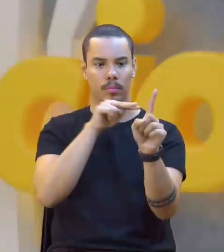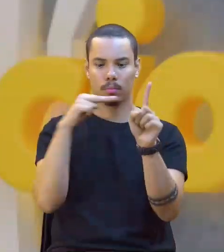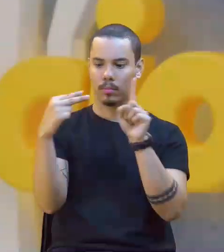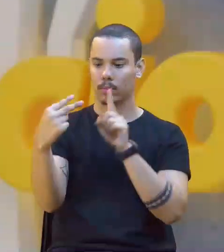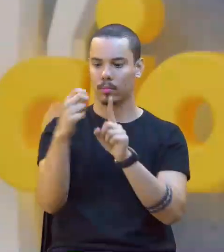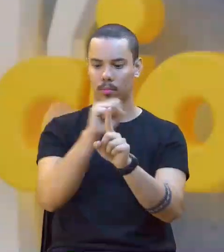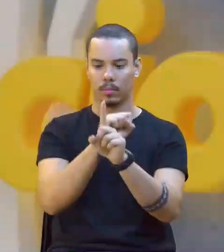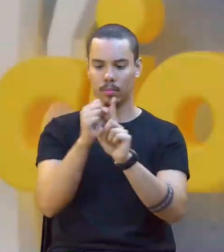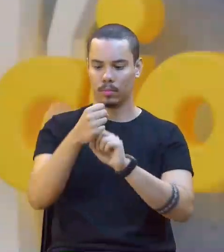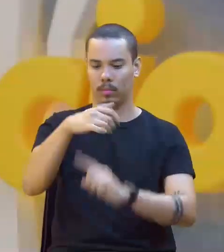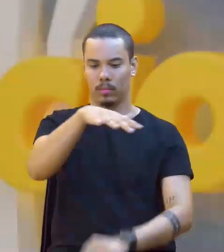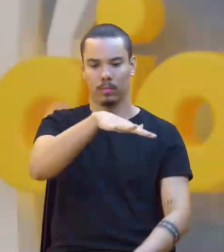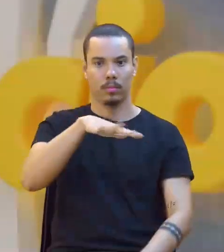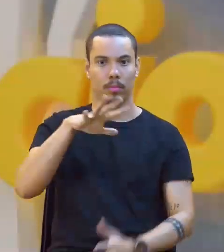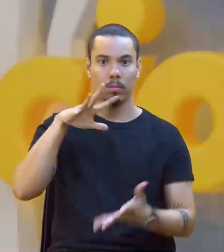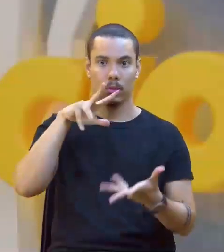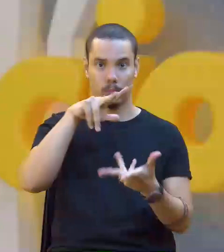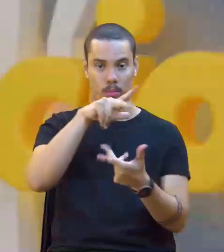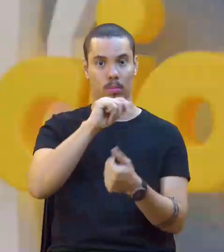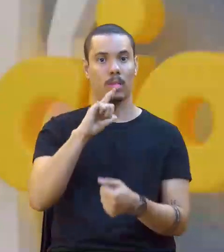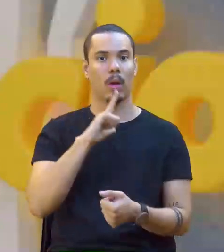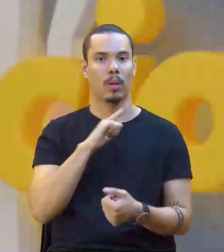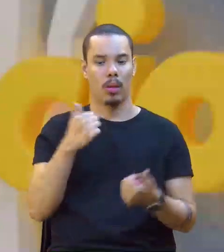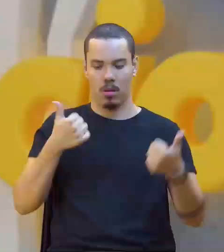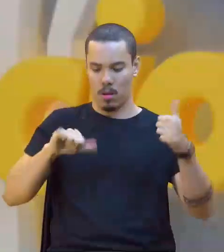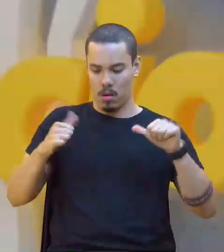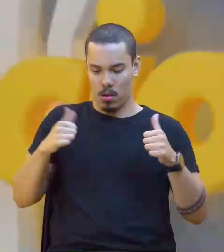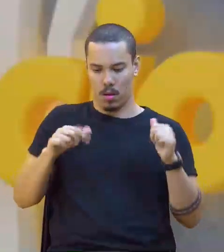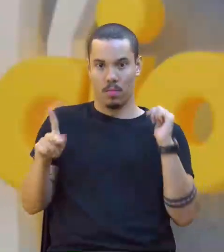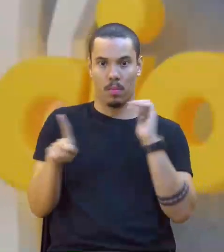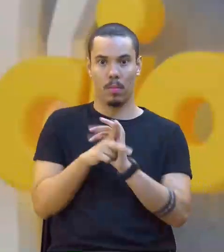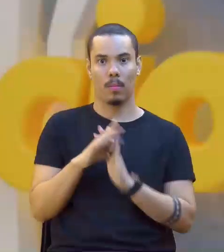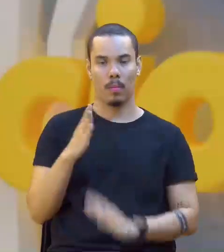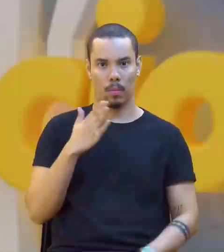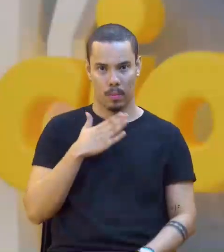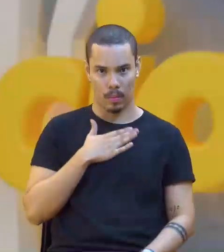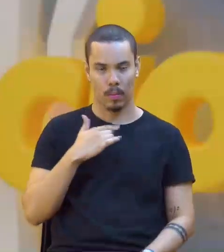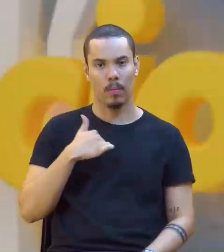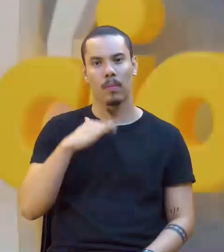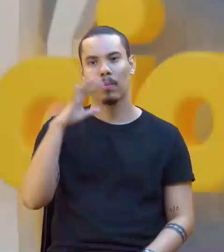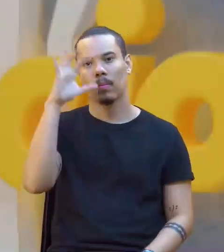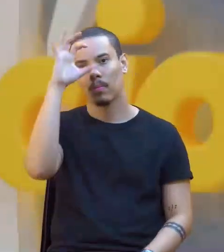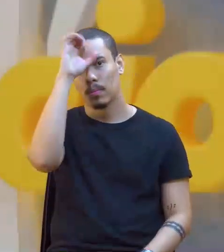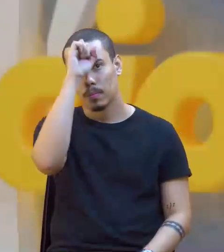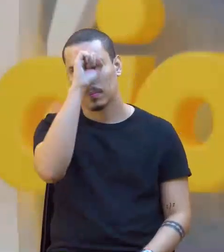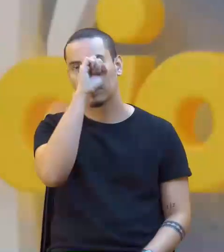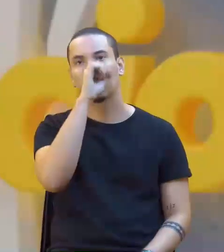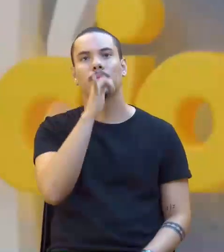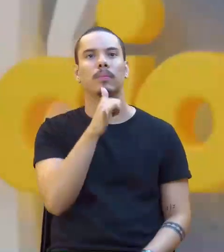eu vou ter os meus parâmetros sociais, é onde eu aprendo a